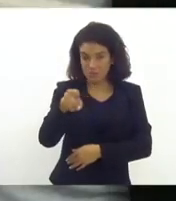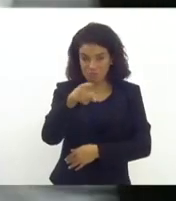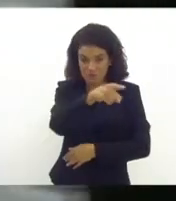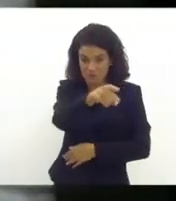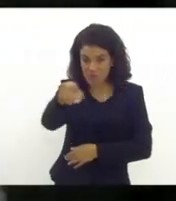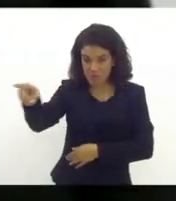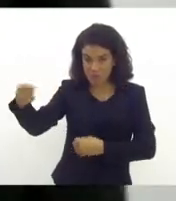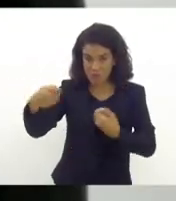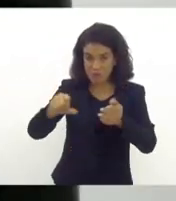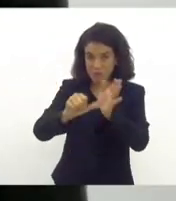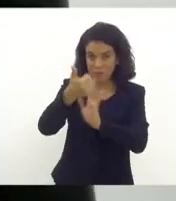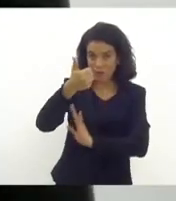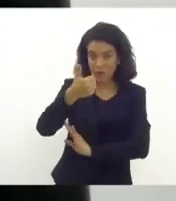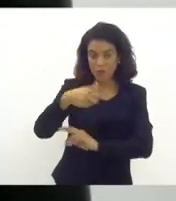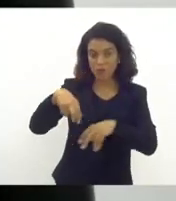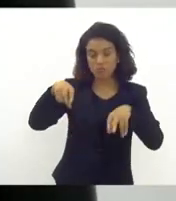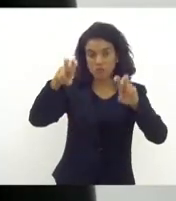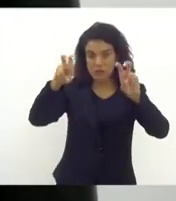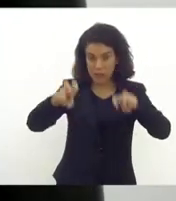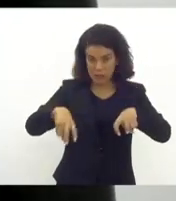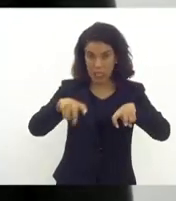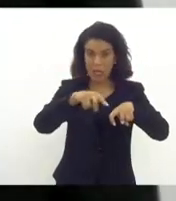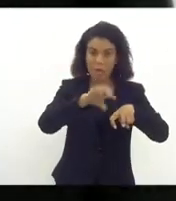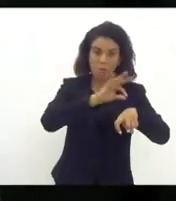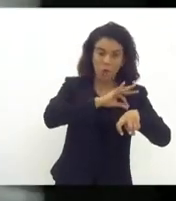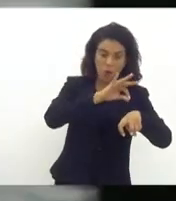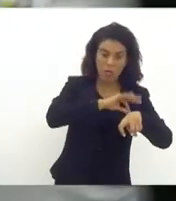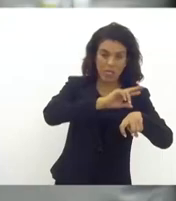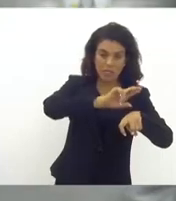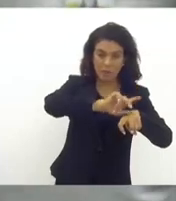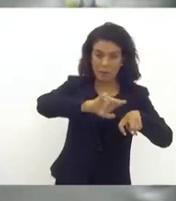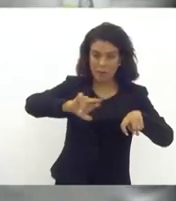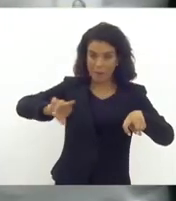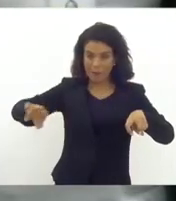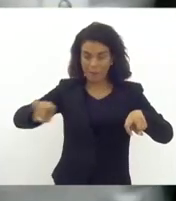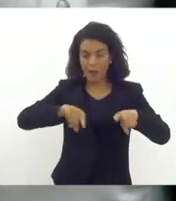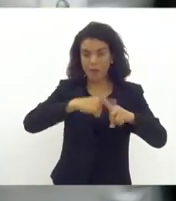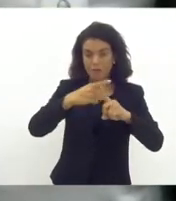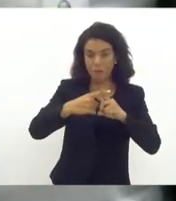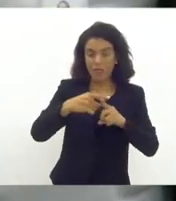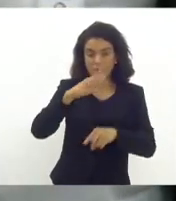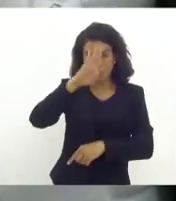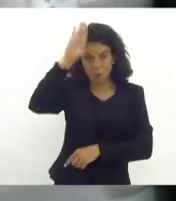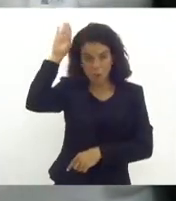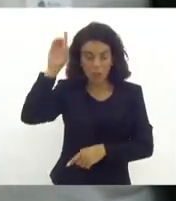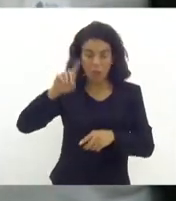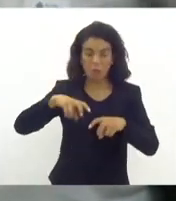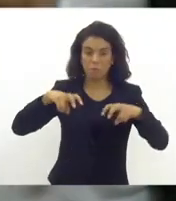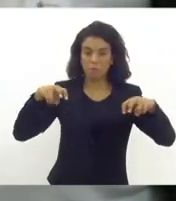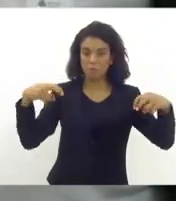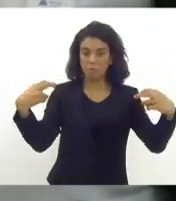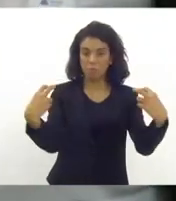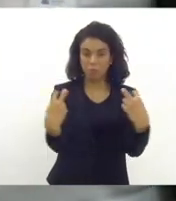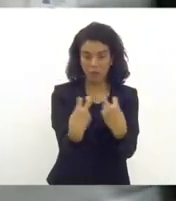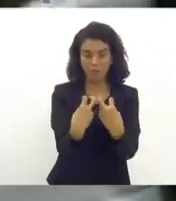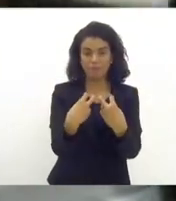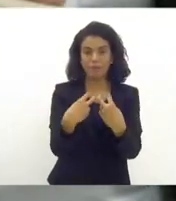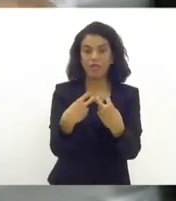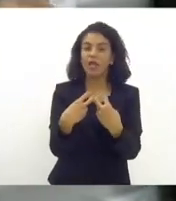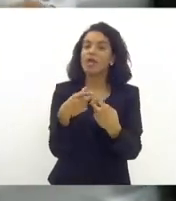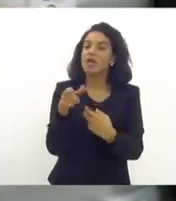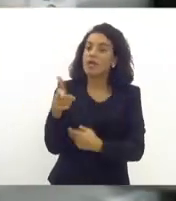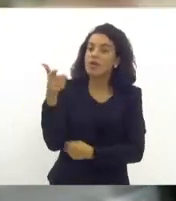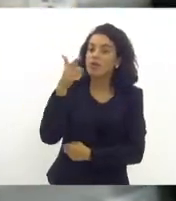primeiro sentar a polícia militar com polícia civil com YouTube com bombeiro e traçar uma diretriz comum